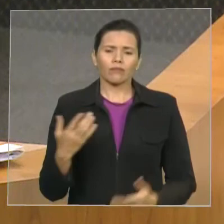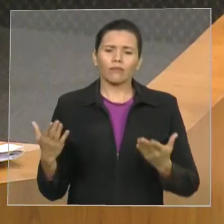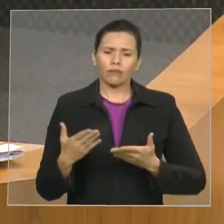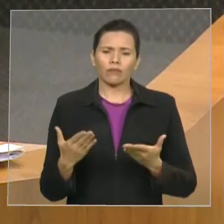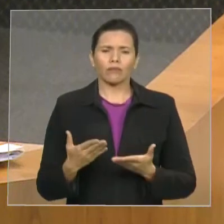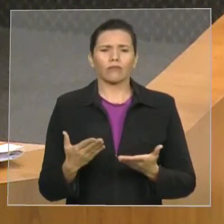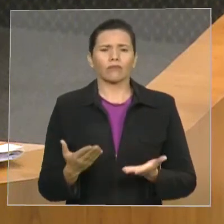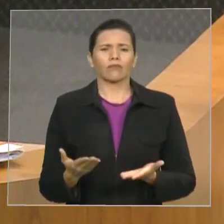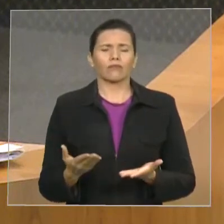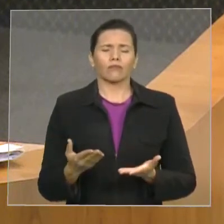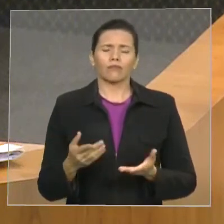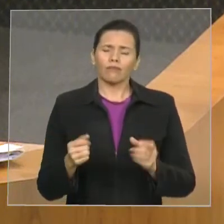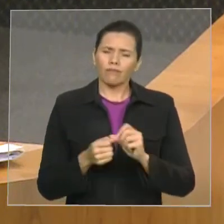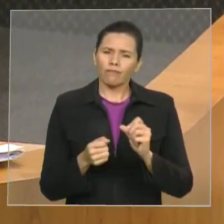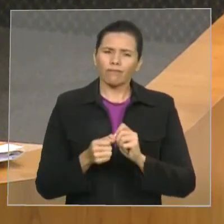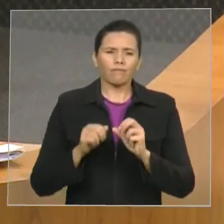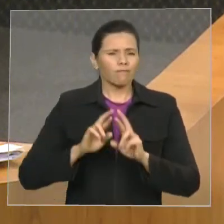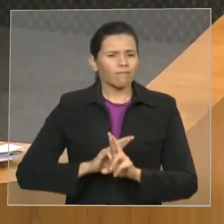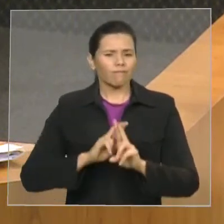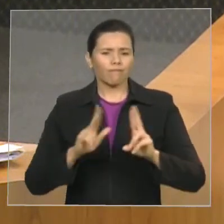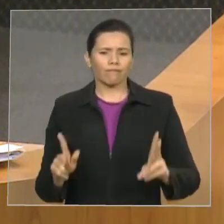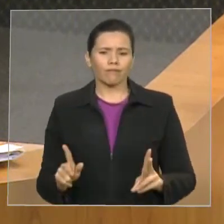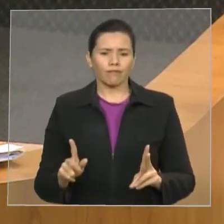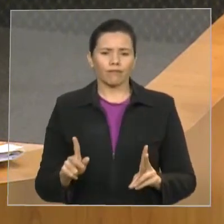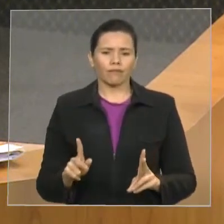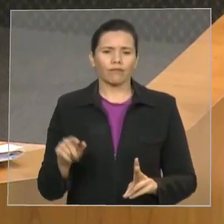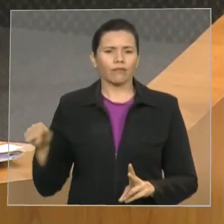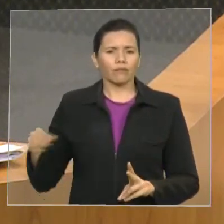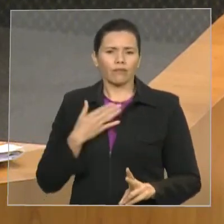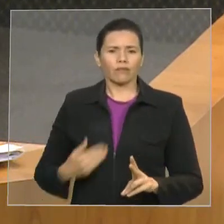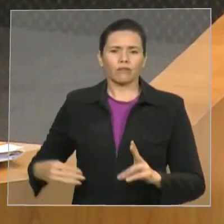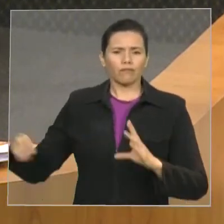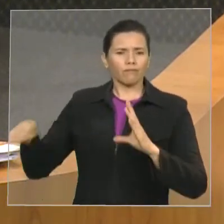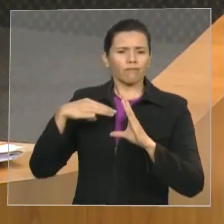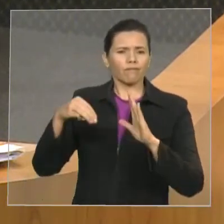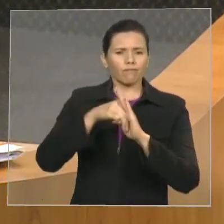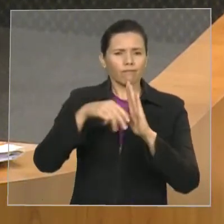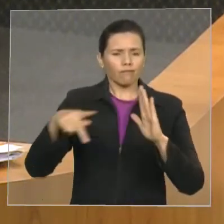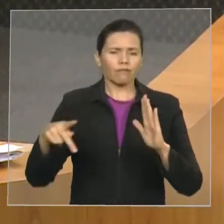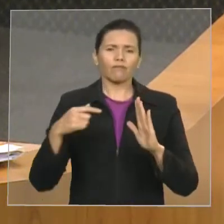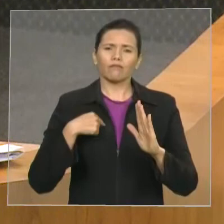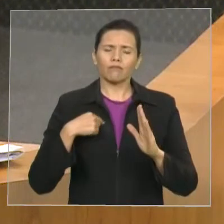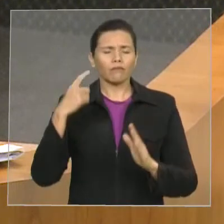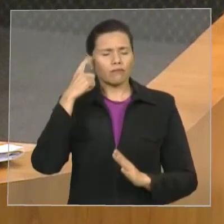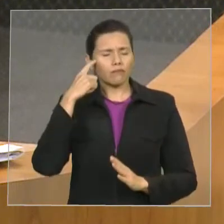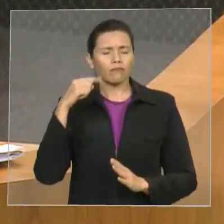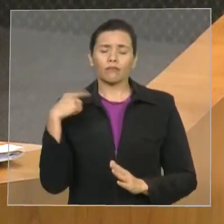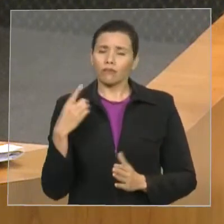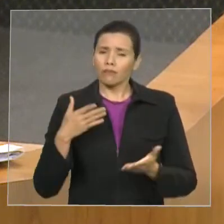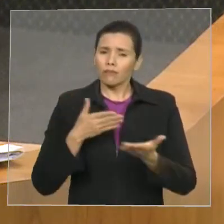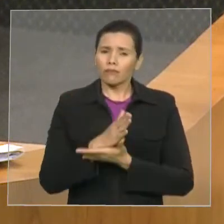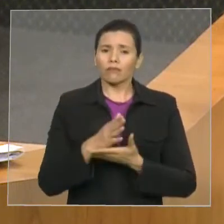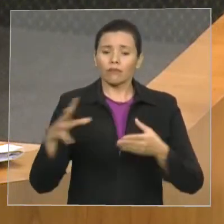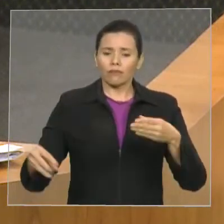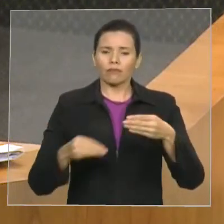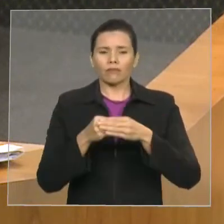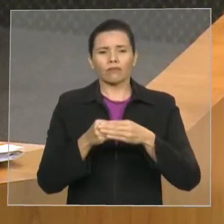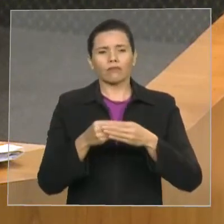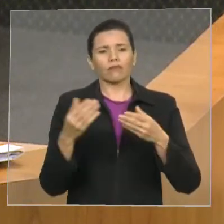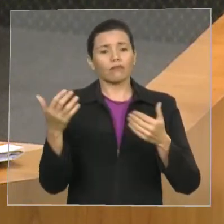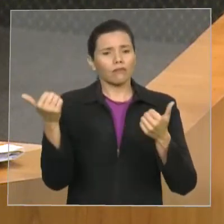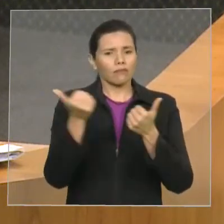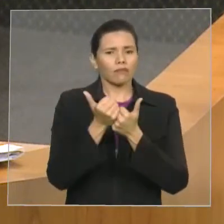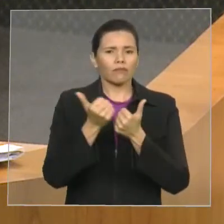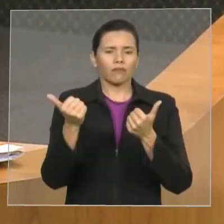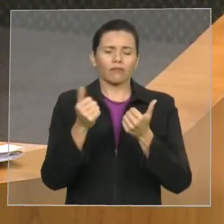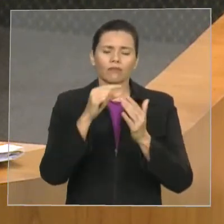forma maldosa de uma medida provisória. É isso que espero e é essa a certeza que tenho que a Assembleia do Maranhão fará